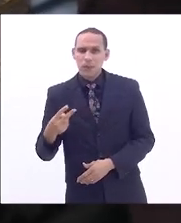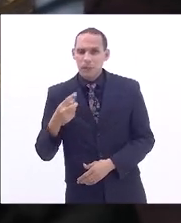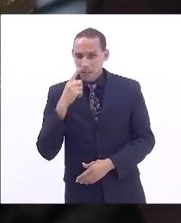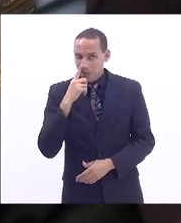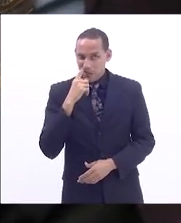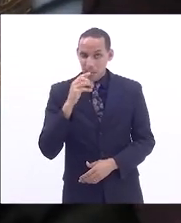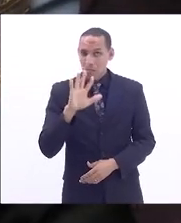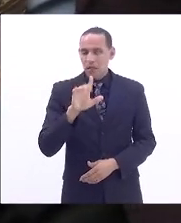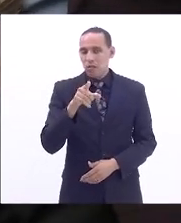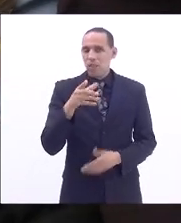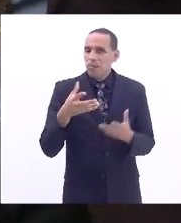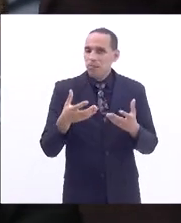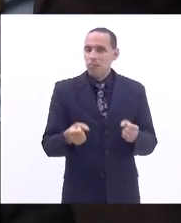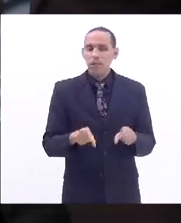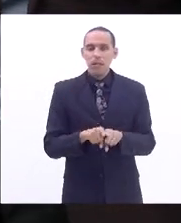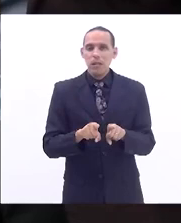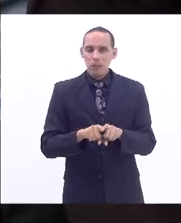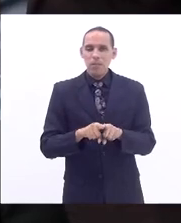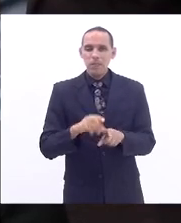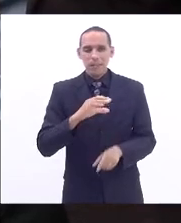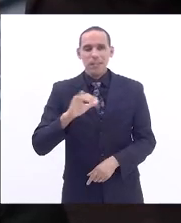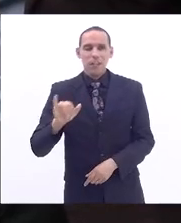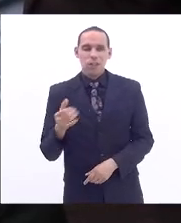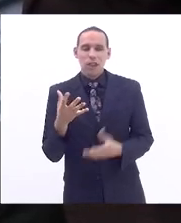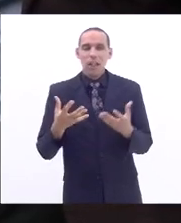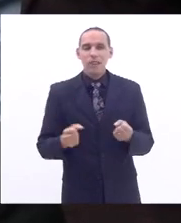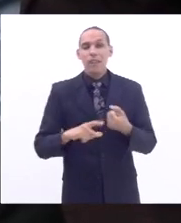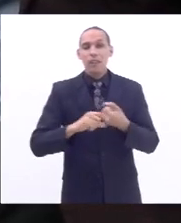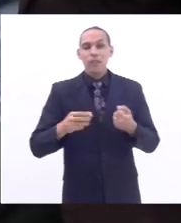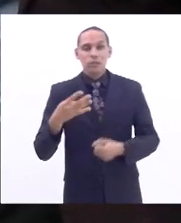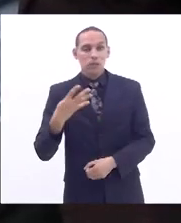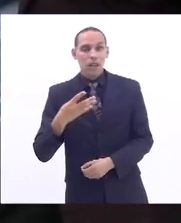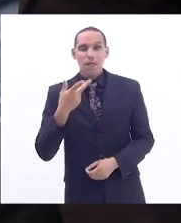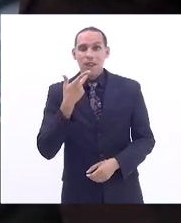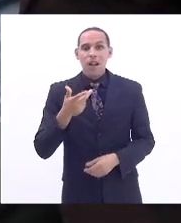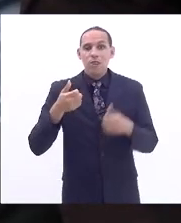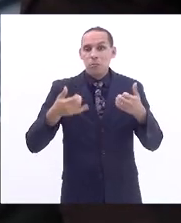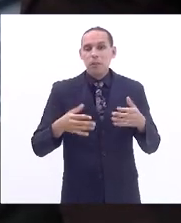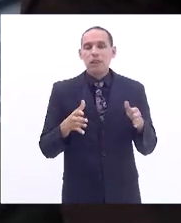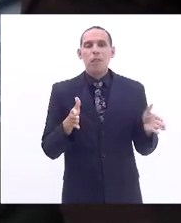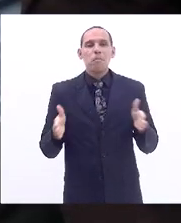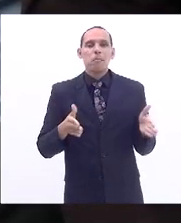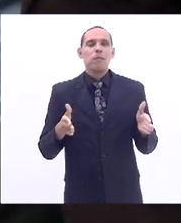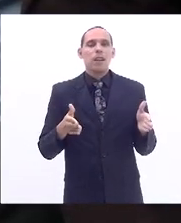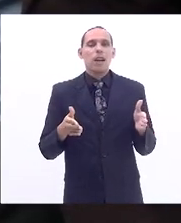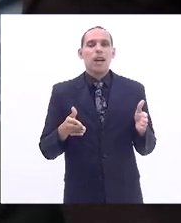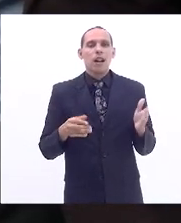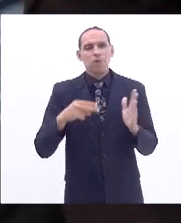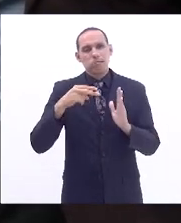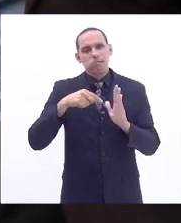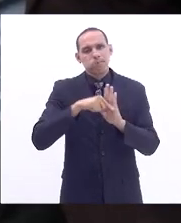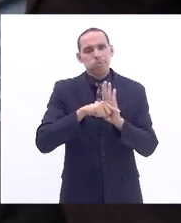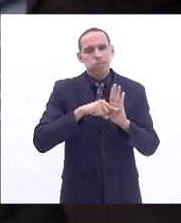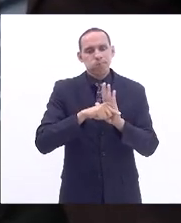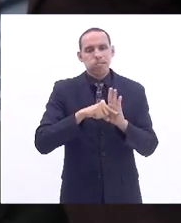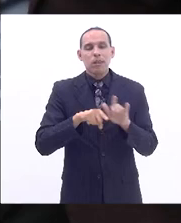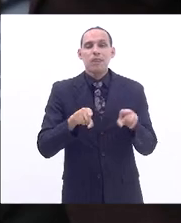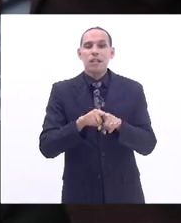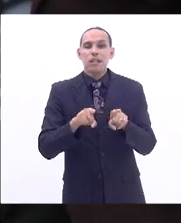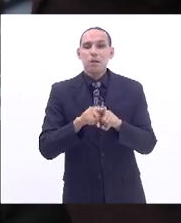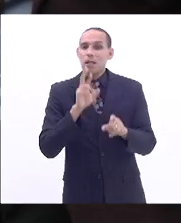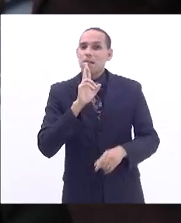akator para que você seja o artigo quarto dizendo que o prazo deve ser analisados o prazo máximo